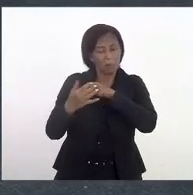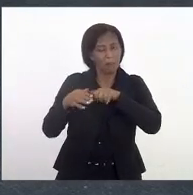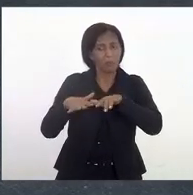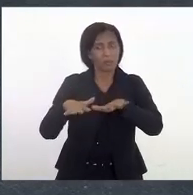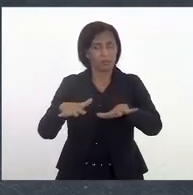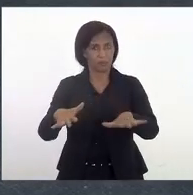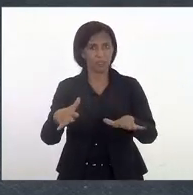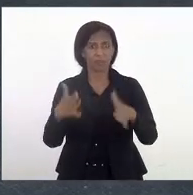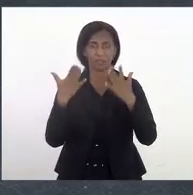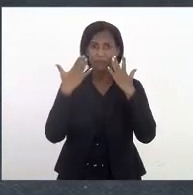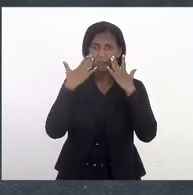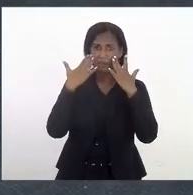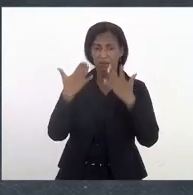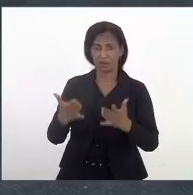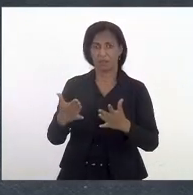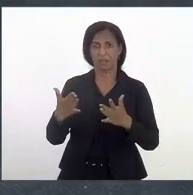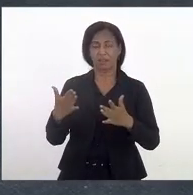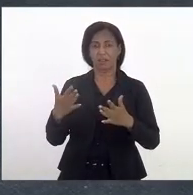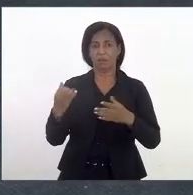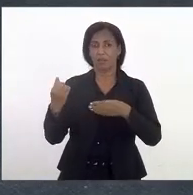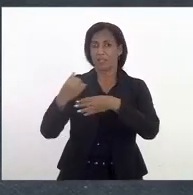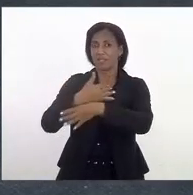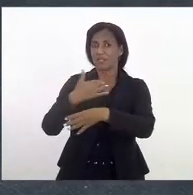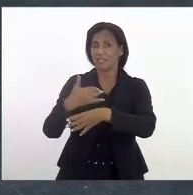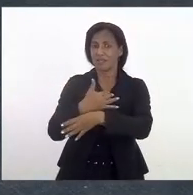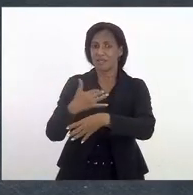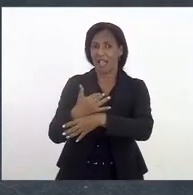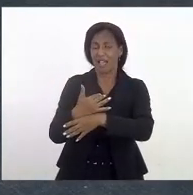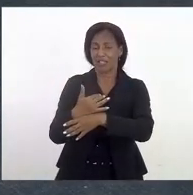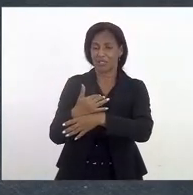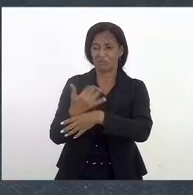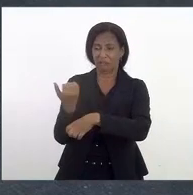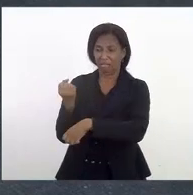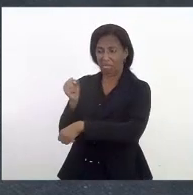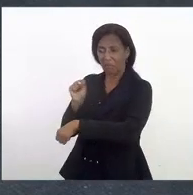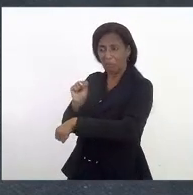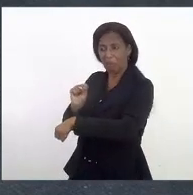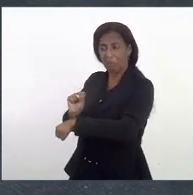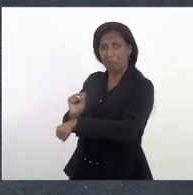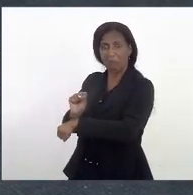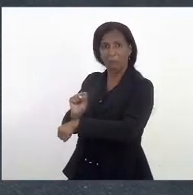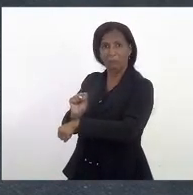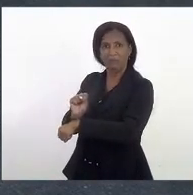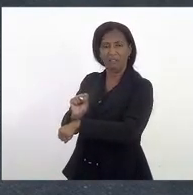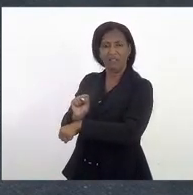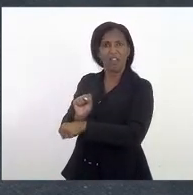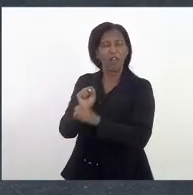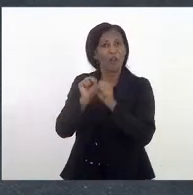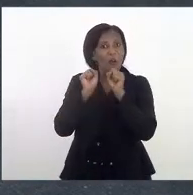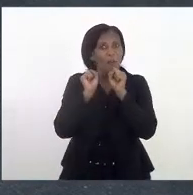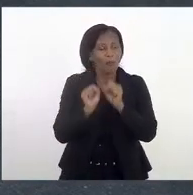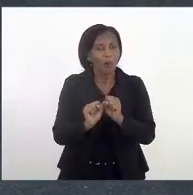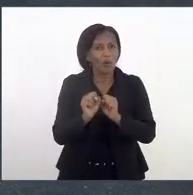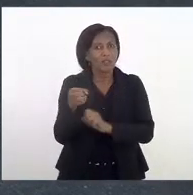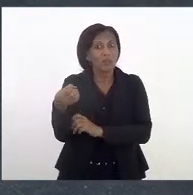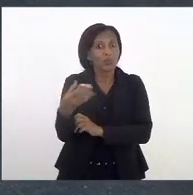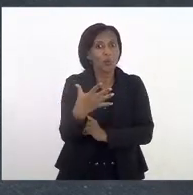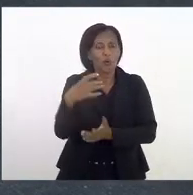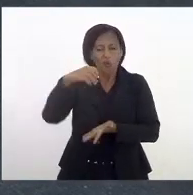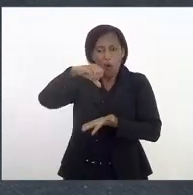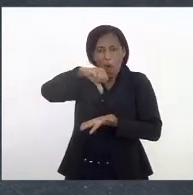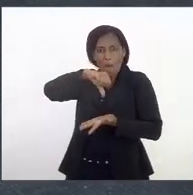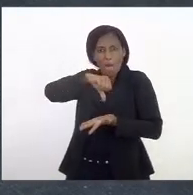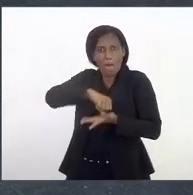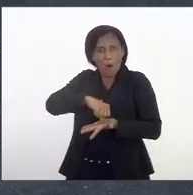simbolizava a cidade Morta pode ser ele o novo Polo agregador